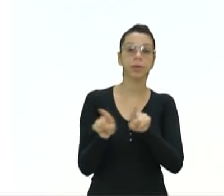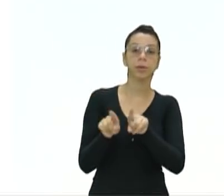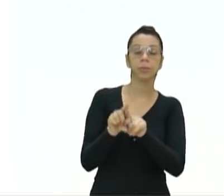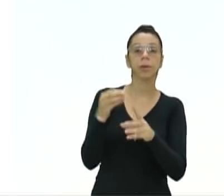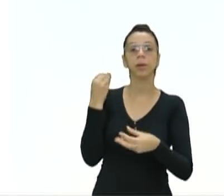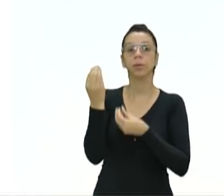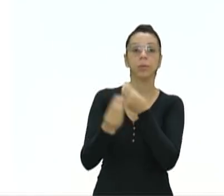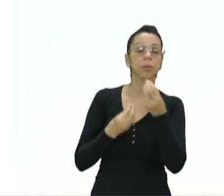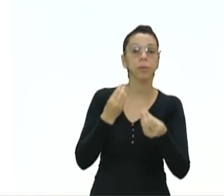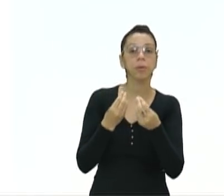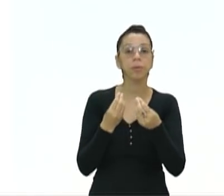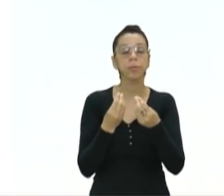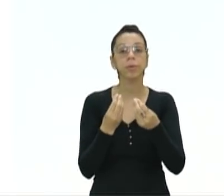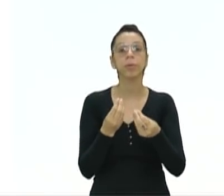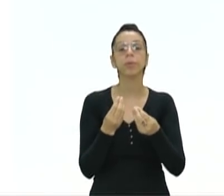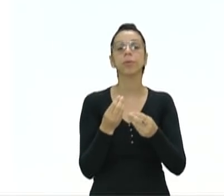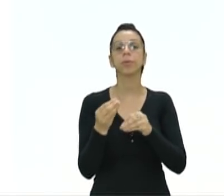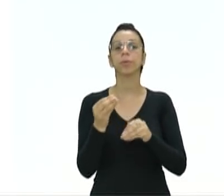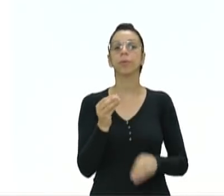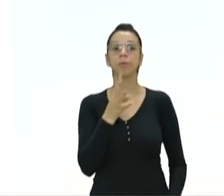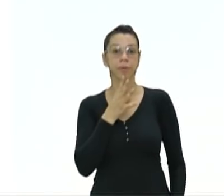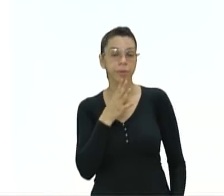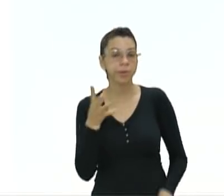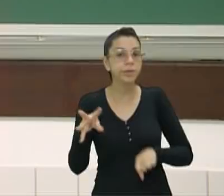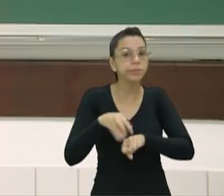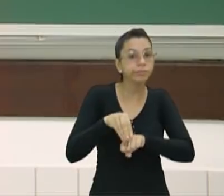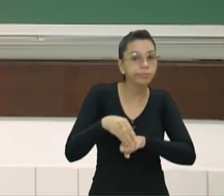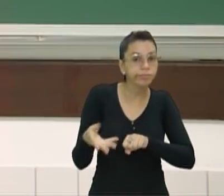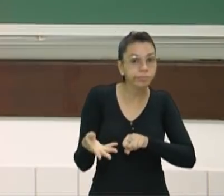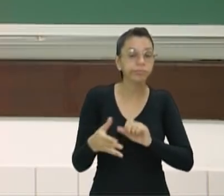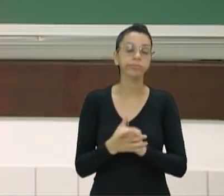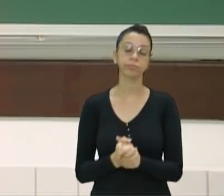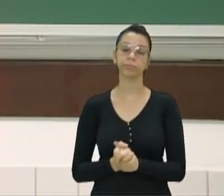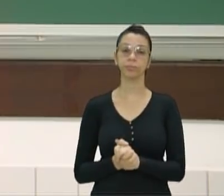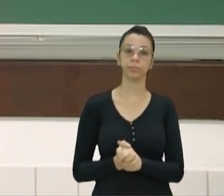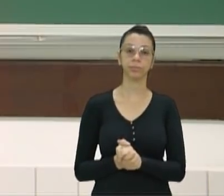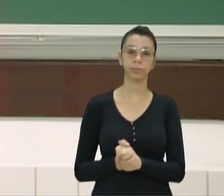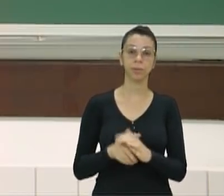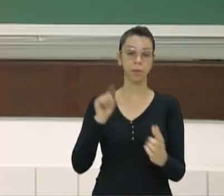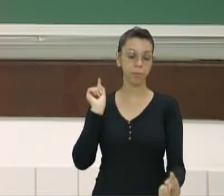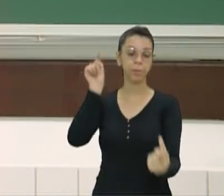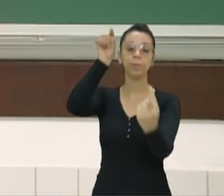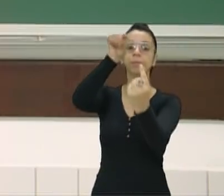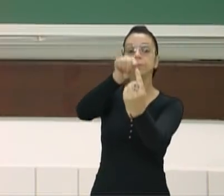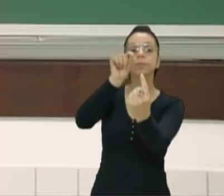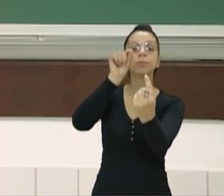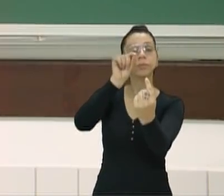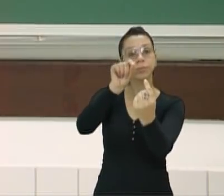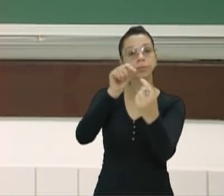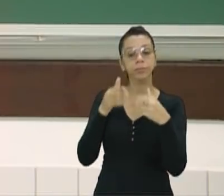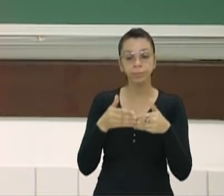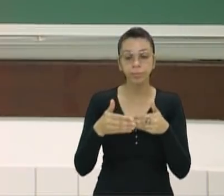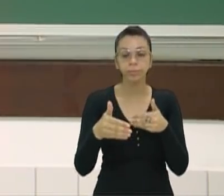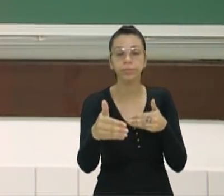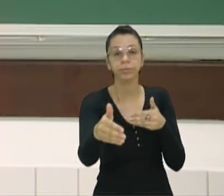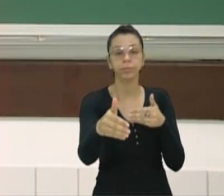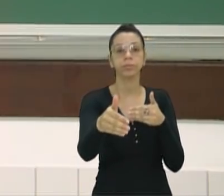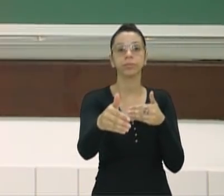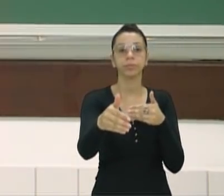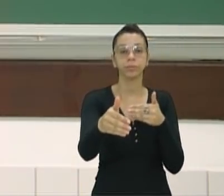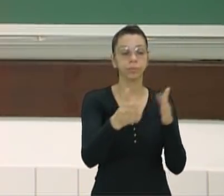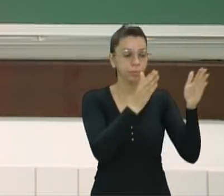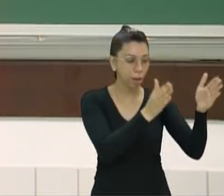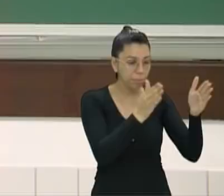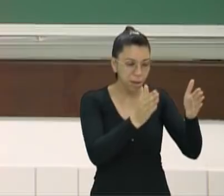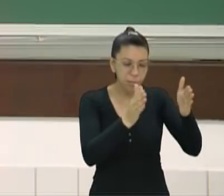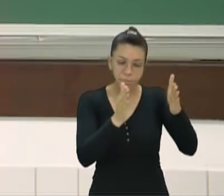de conhecer. Caro estudante, todos esses objetivos nós vamos alcançar aqui em